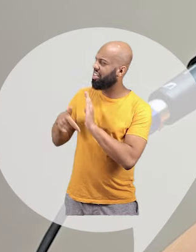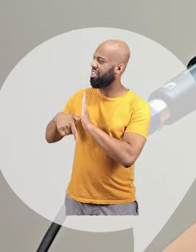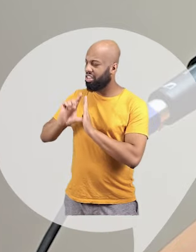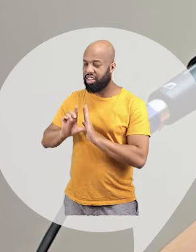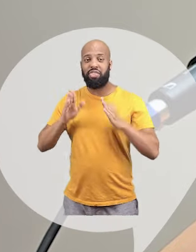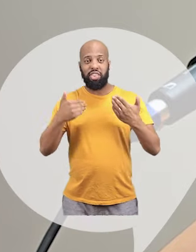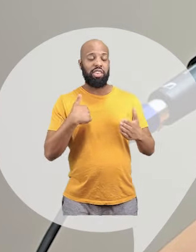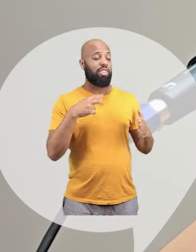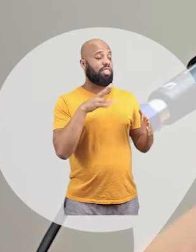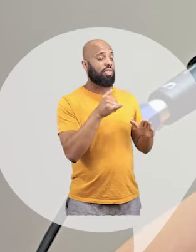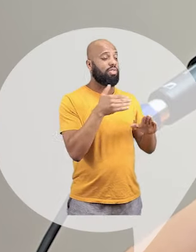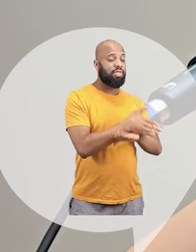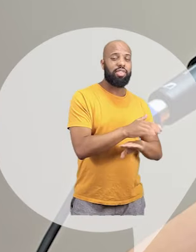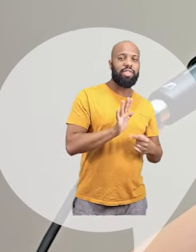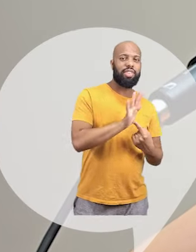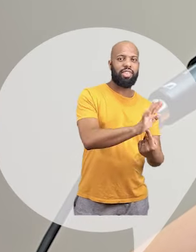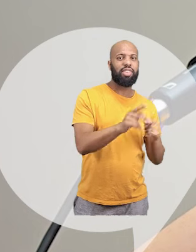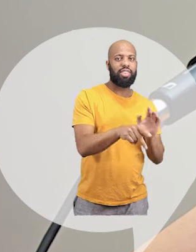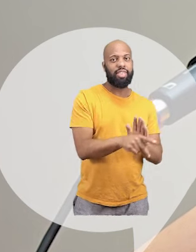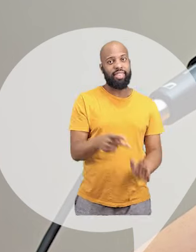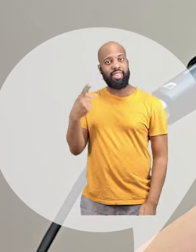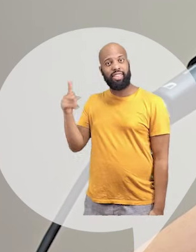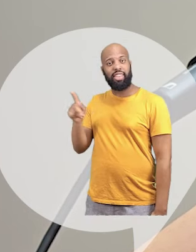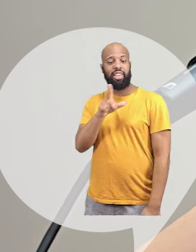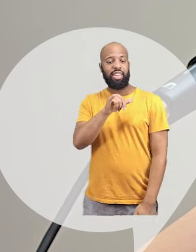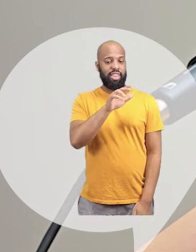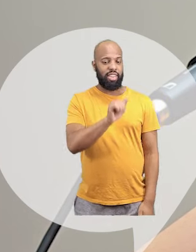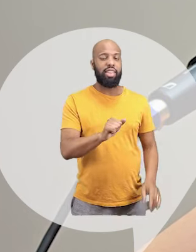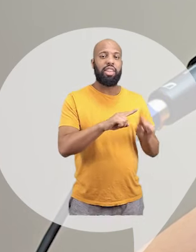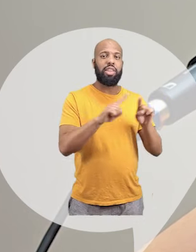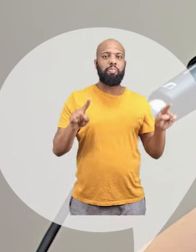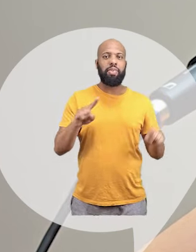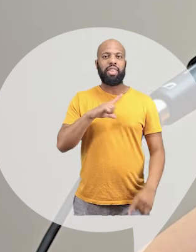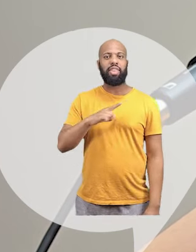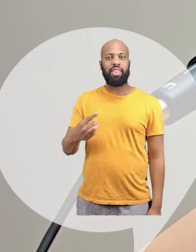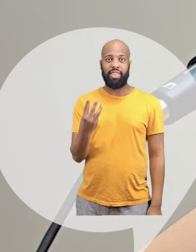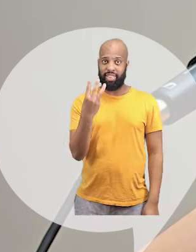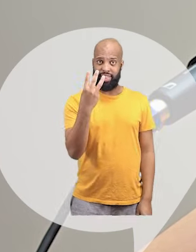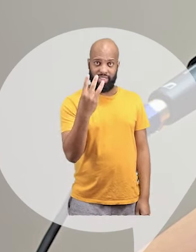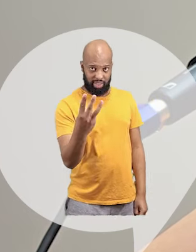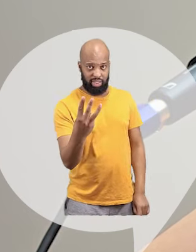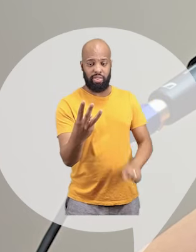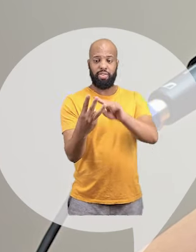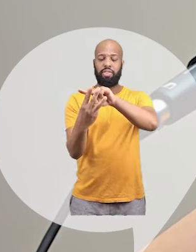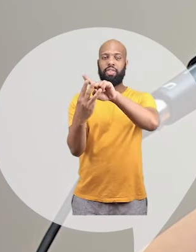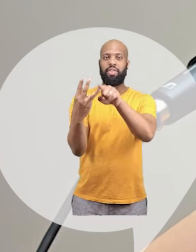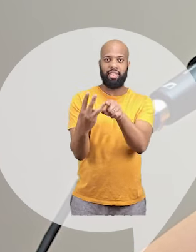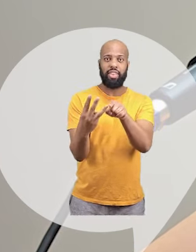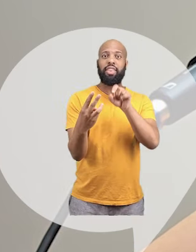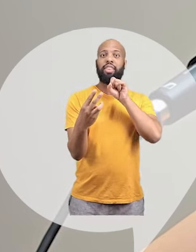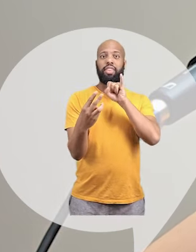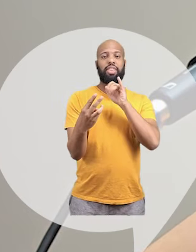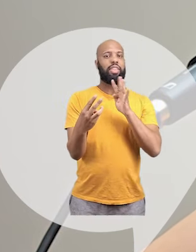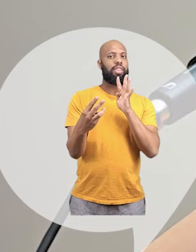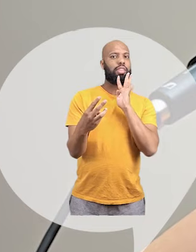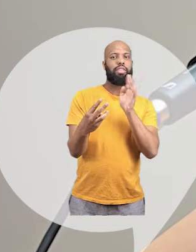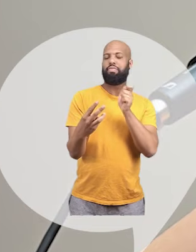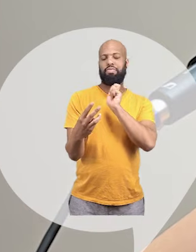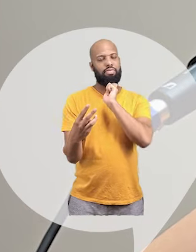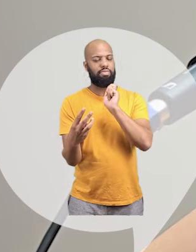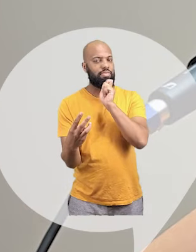atravessar aqui no meio porque eu acho que eu esqueci de falar na apresentação da Lia mas ela tem um trio amlade like quem